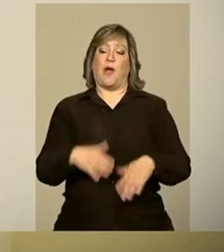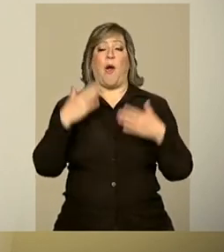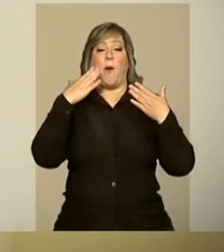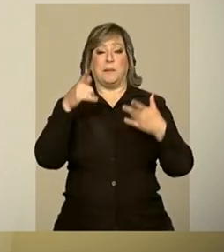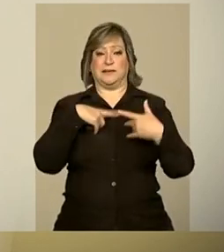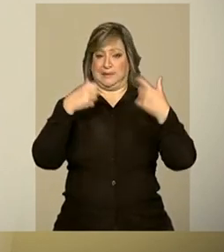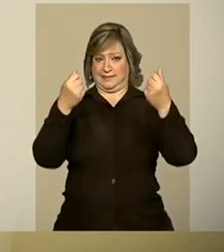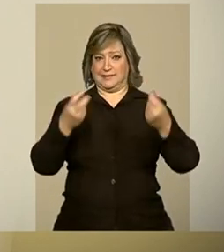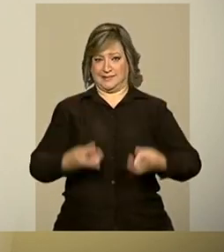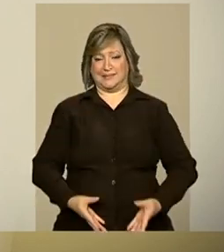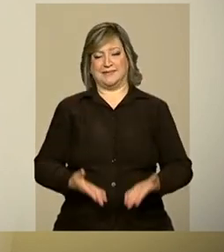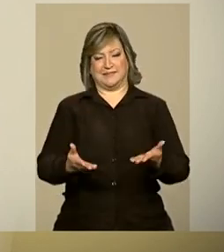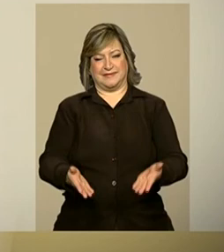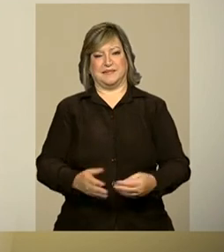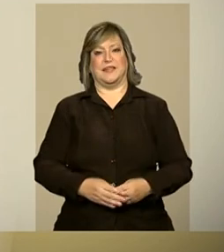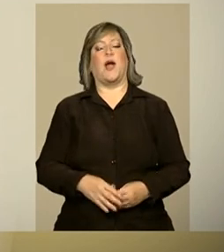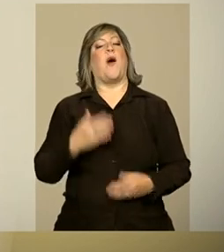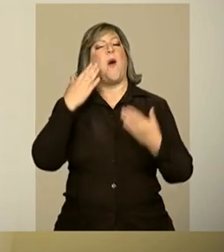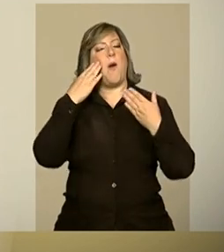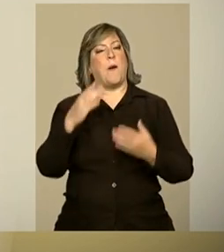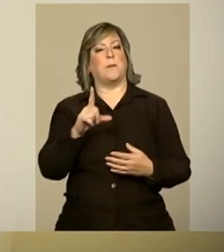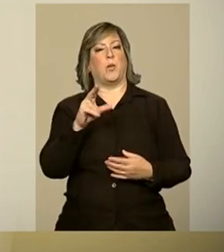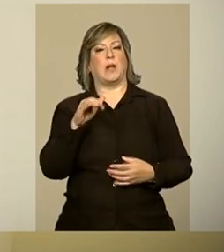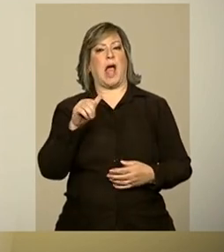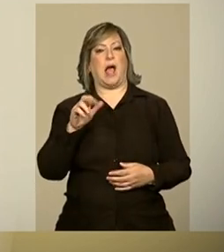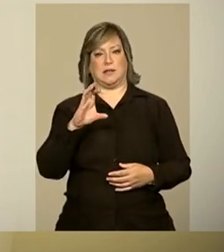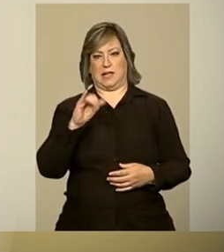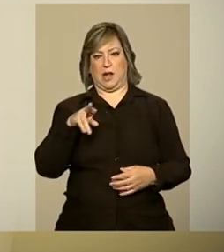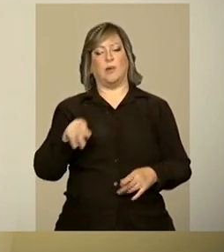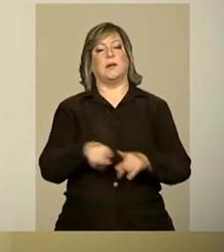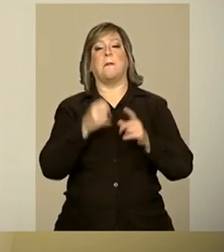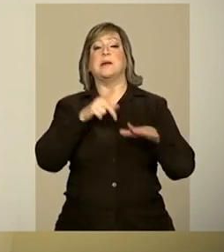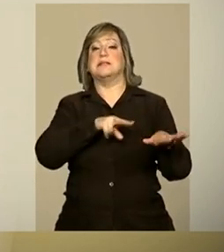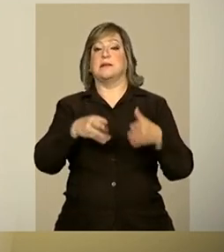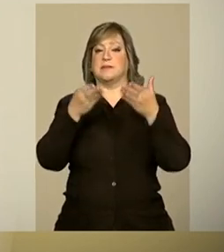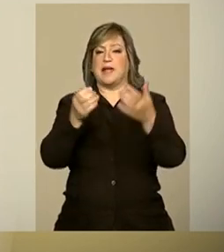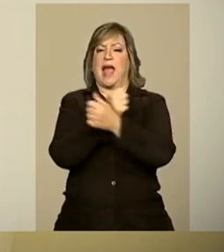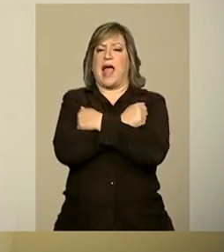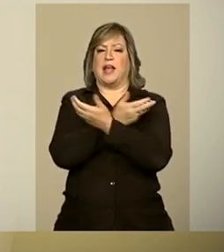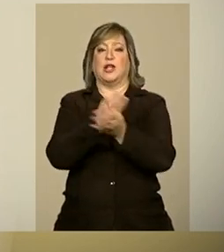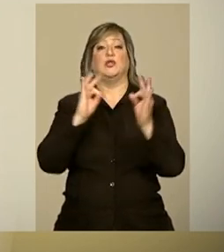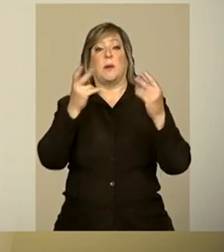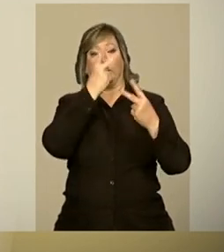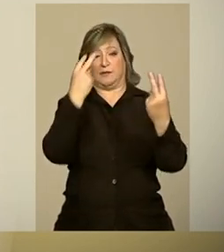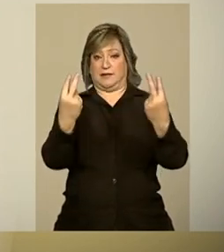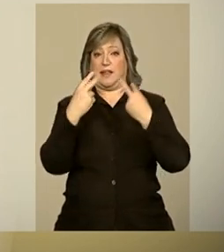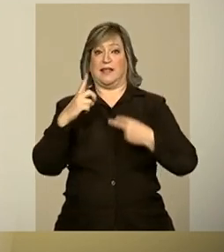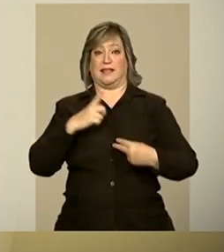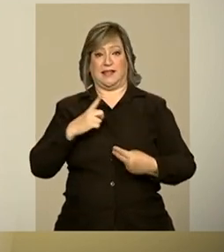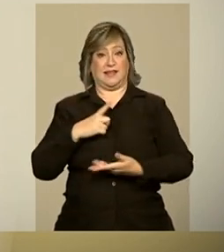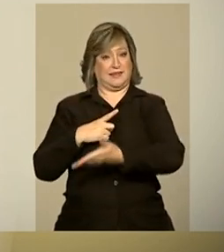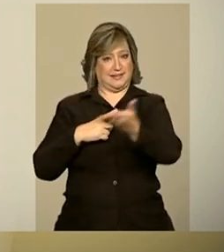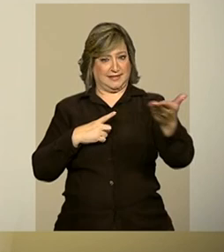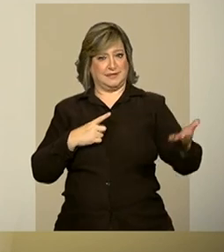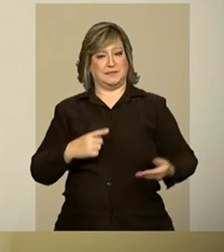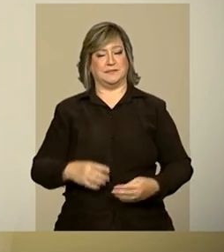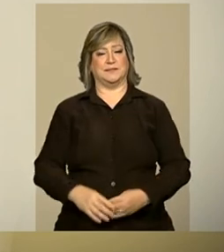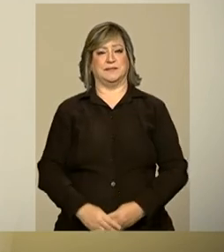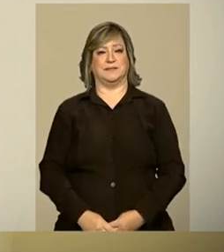Obrigado, presidenta, por mais esse café. Obrigada, Luciano, e uma boa semana e um abraço a todos os nossos ouvintes.